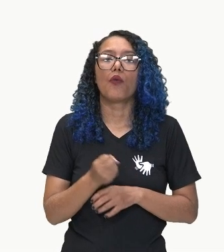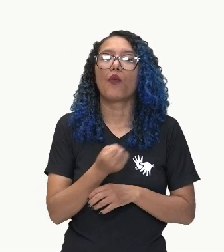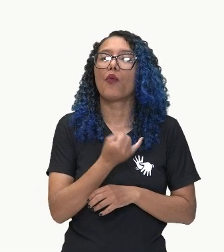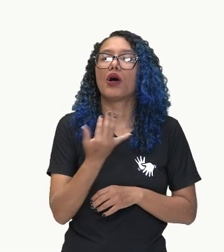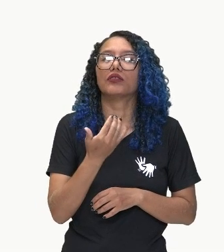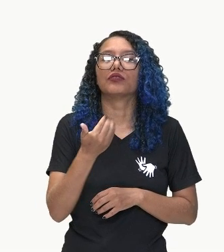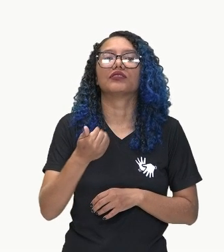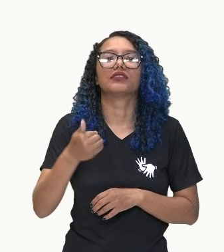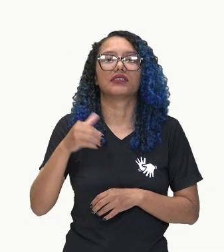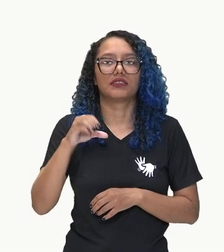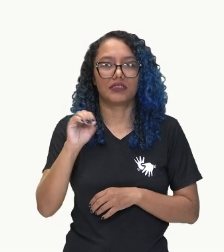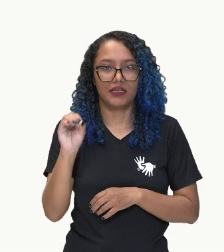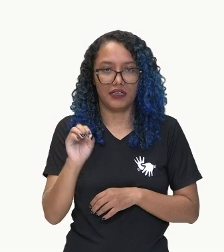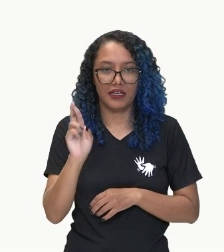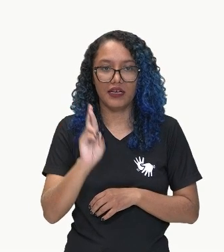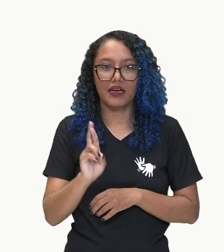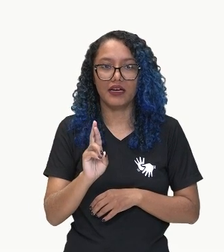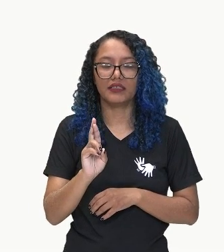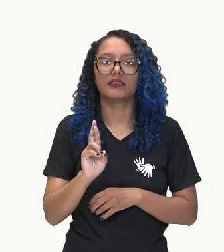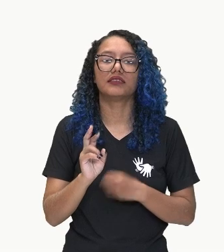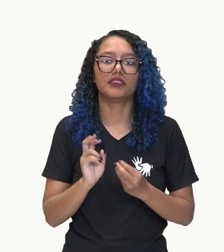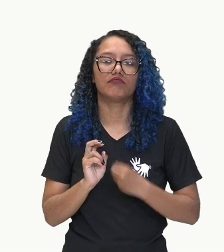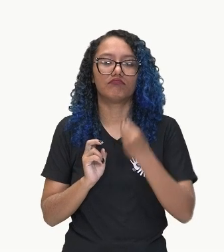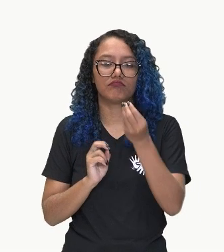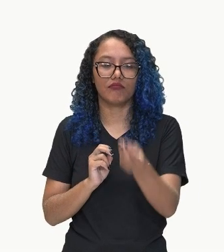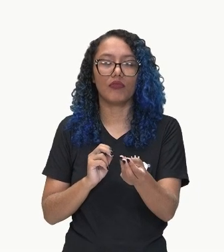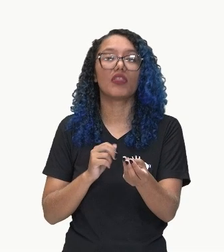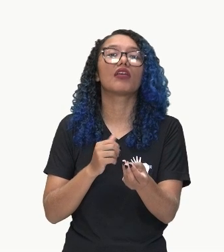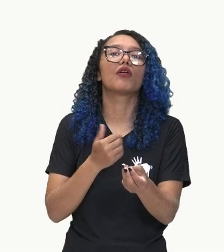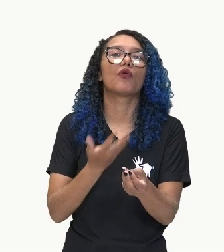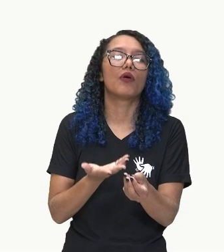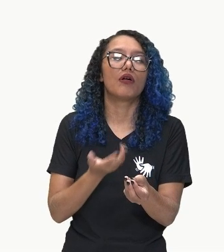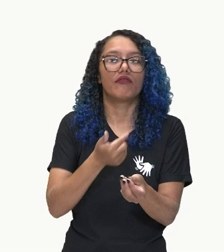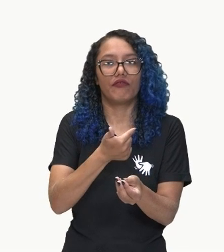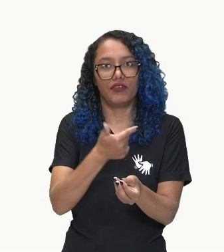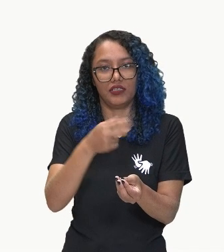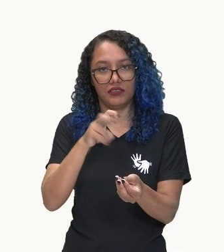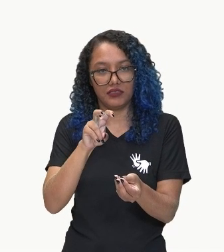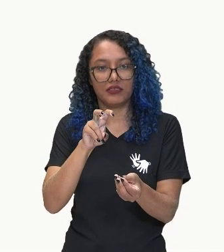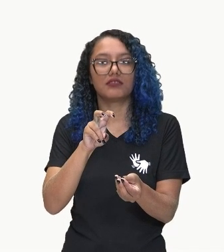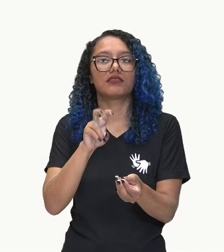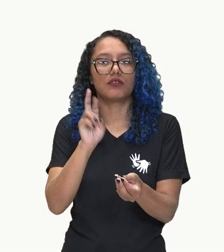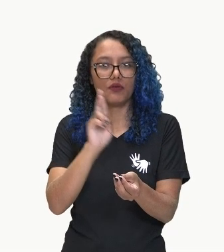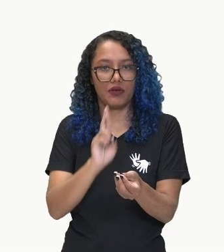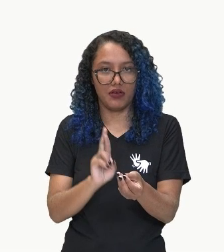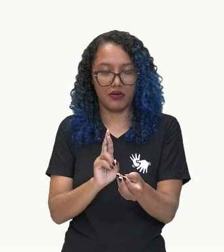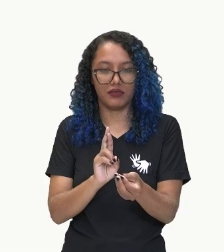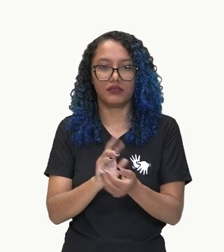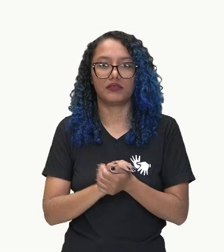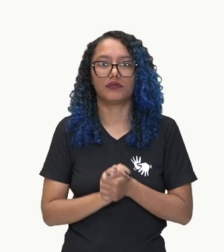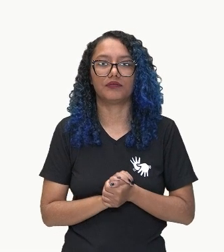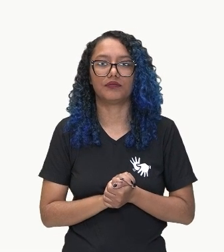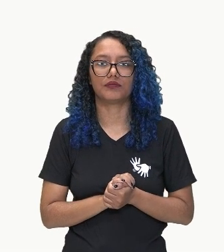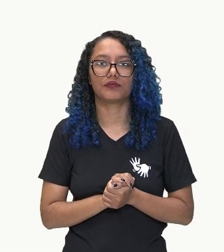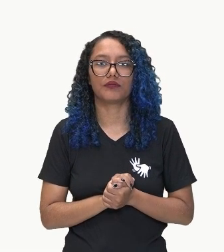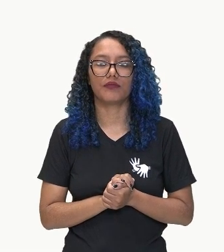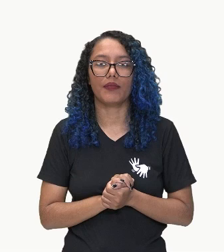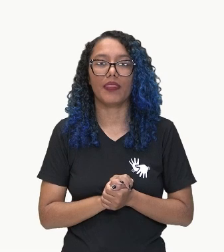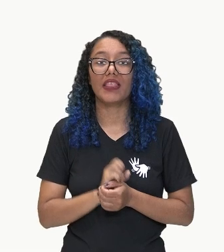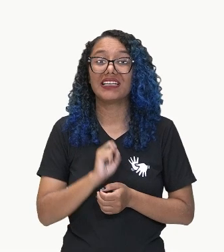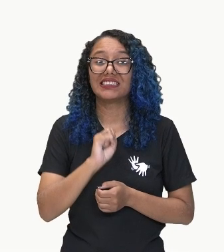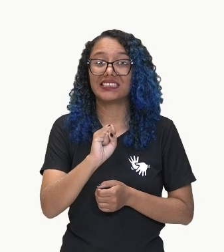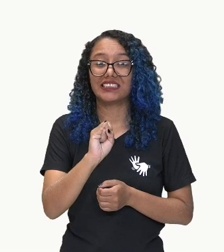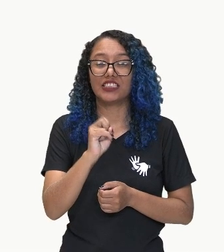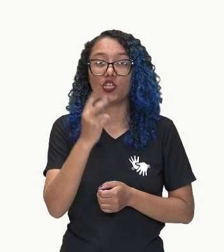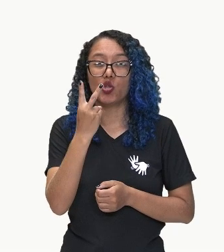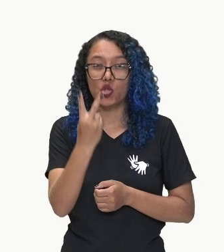que o João recebeu 25 desses 100. Então, se há 2 zeros no denominador,